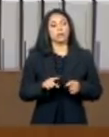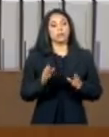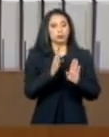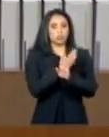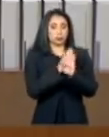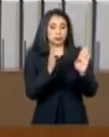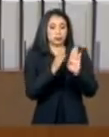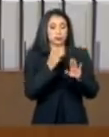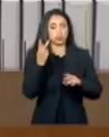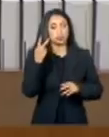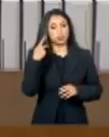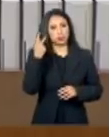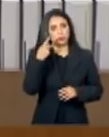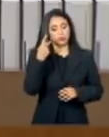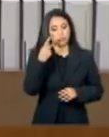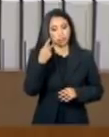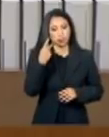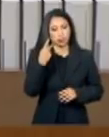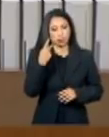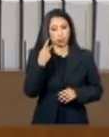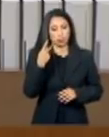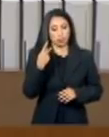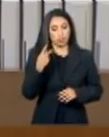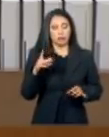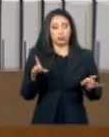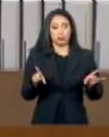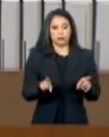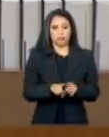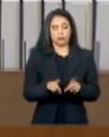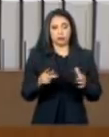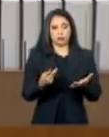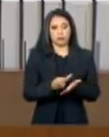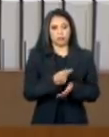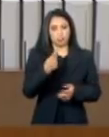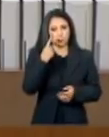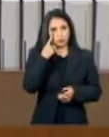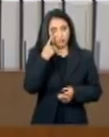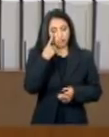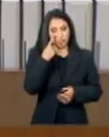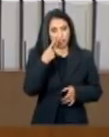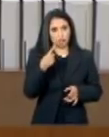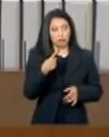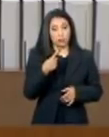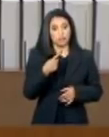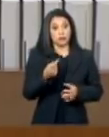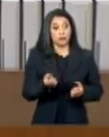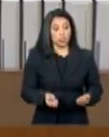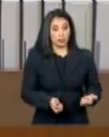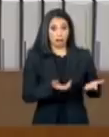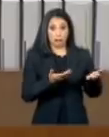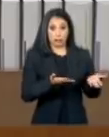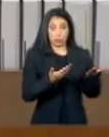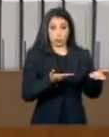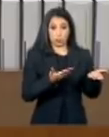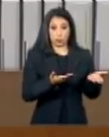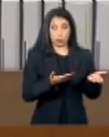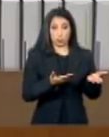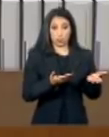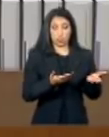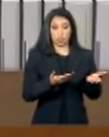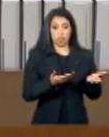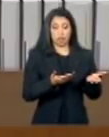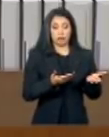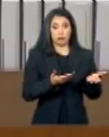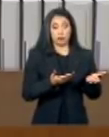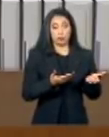político além disso observa se também que ele foi elogiado por seu superior e